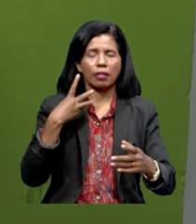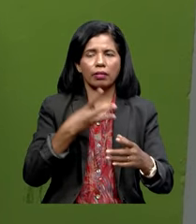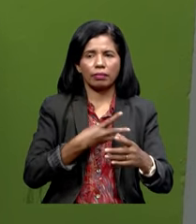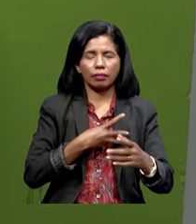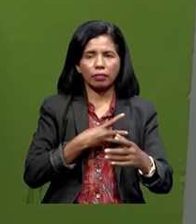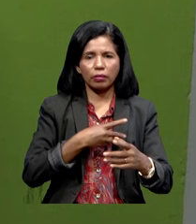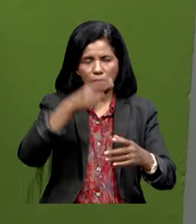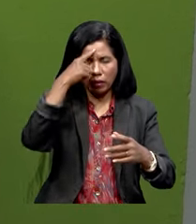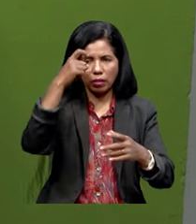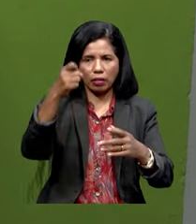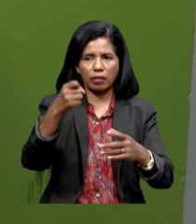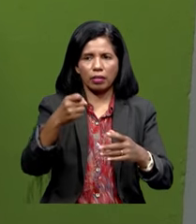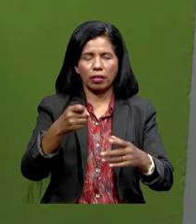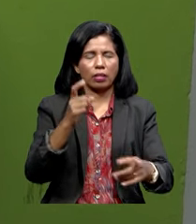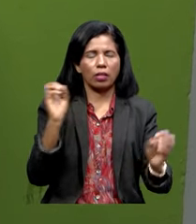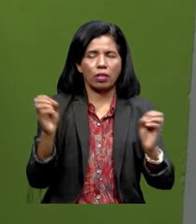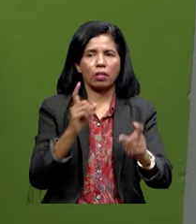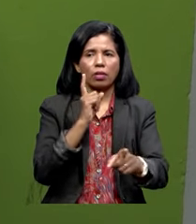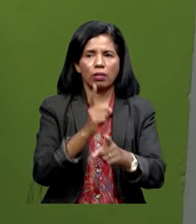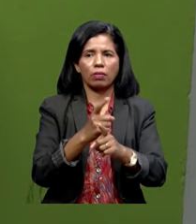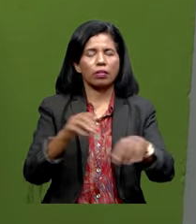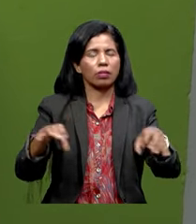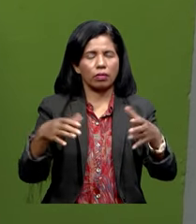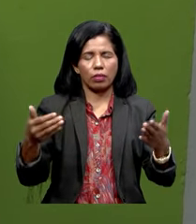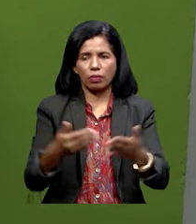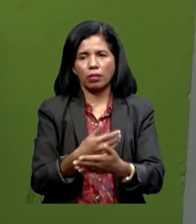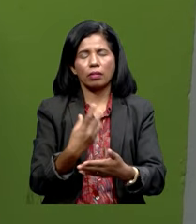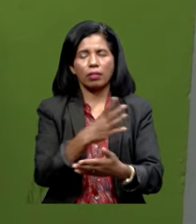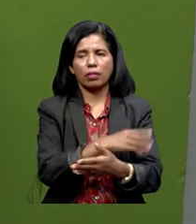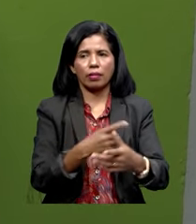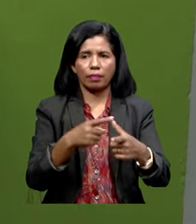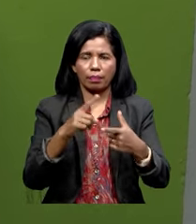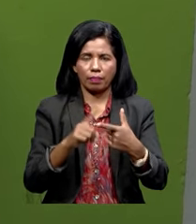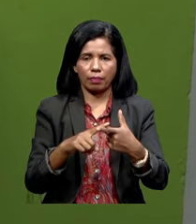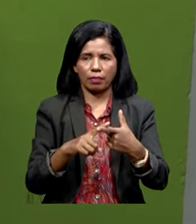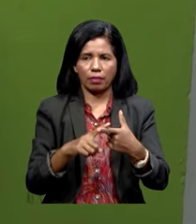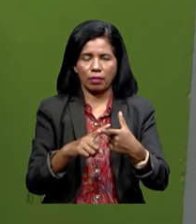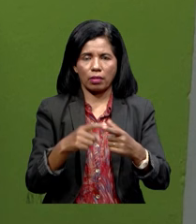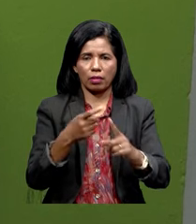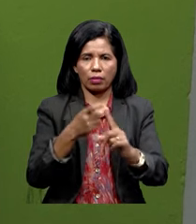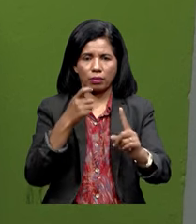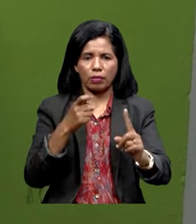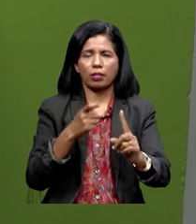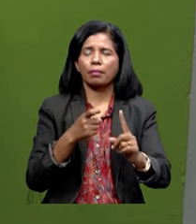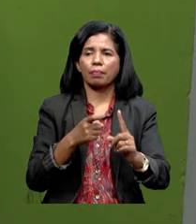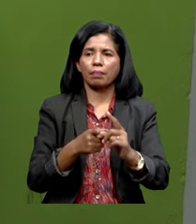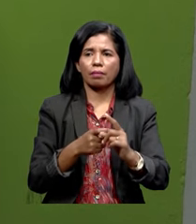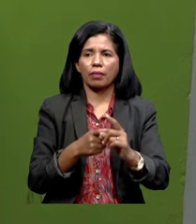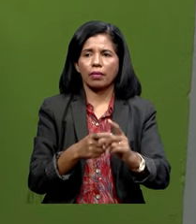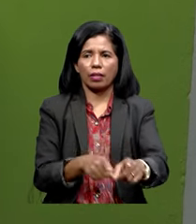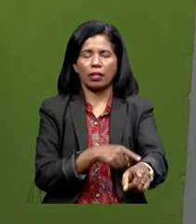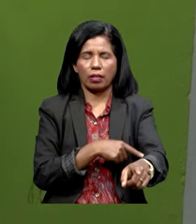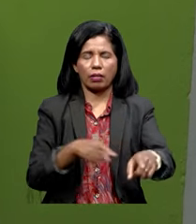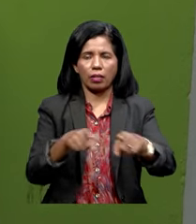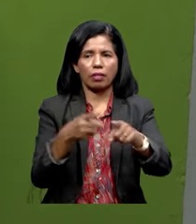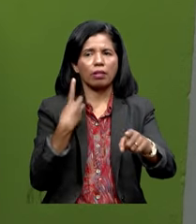Y tarde, y todo entamba. Los sistemas fueron, sistema ne. O si. Clio relajan esa ne.